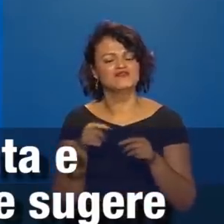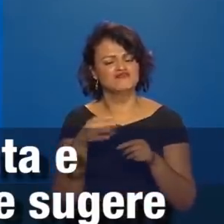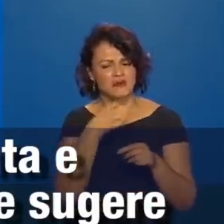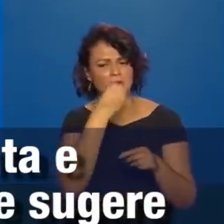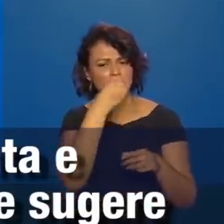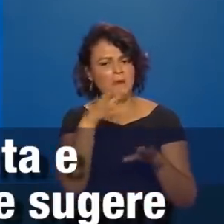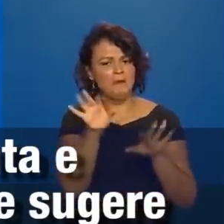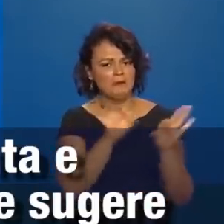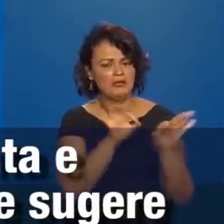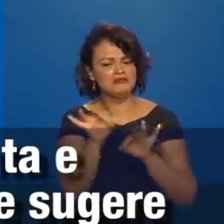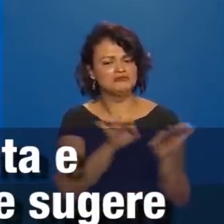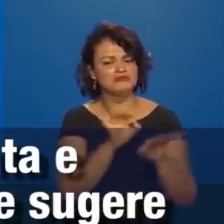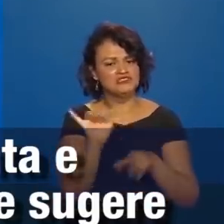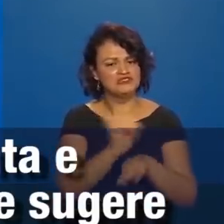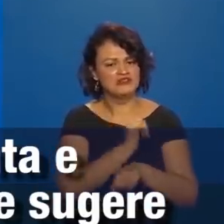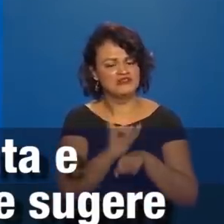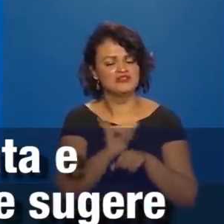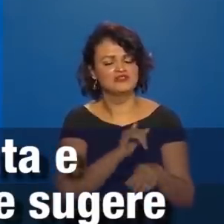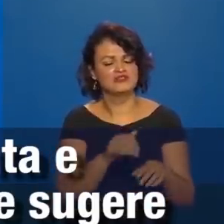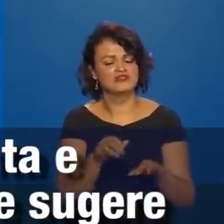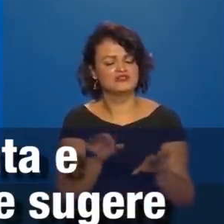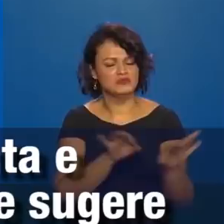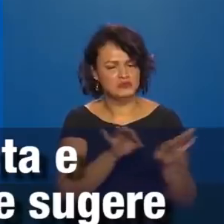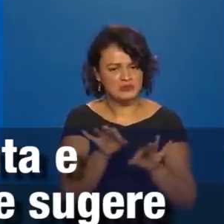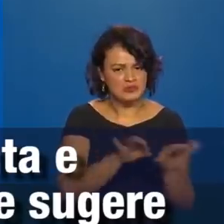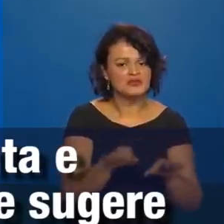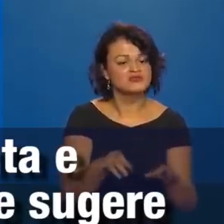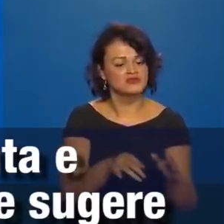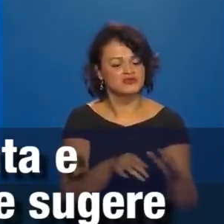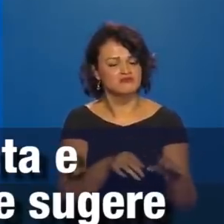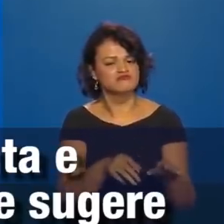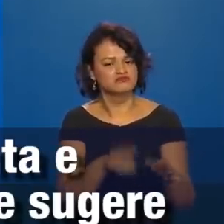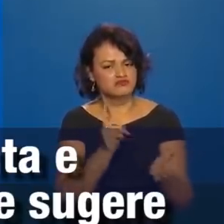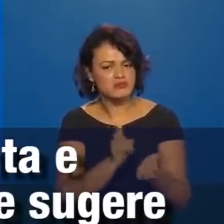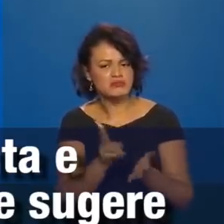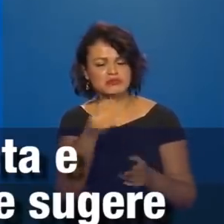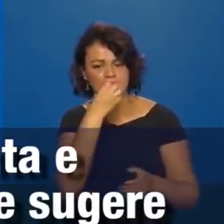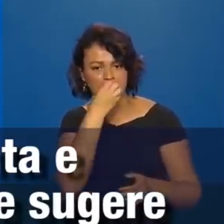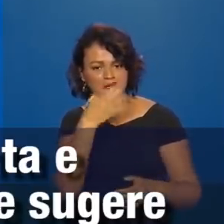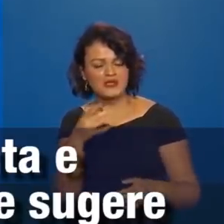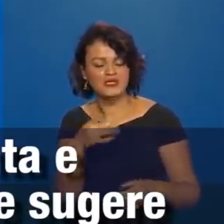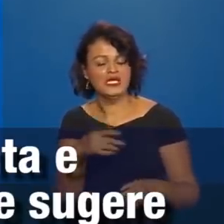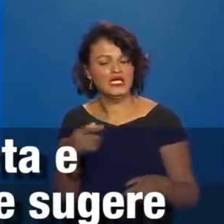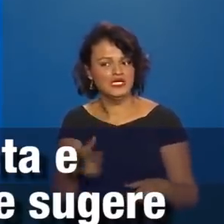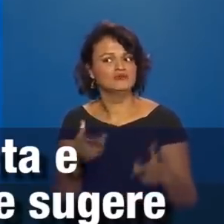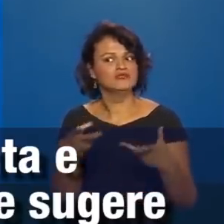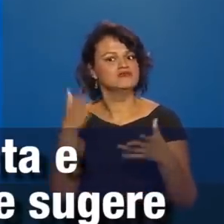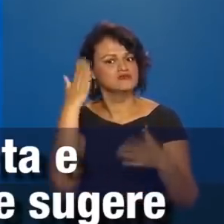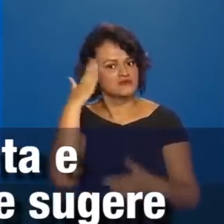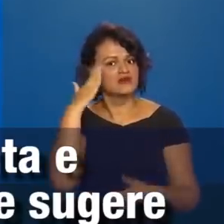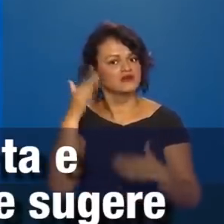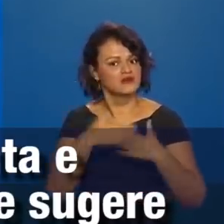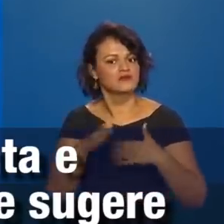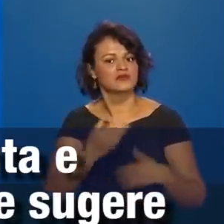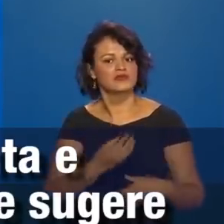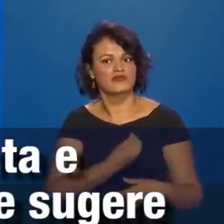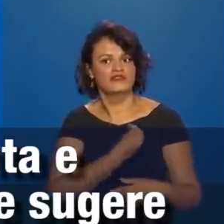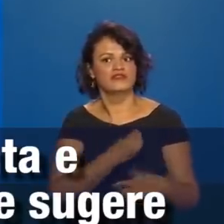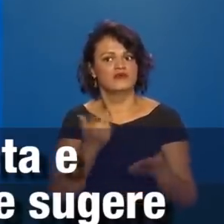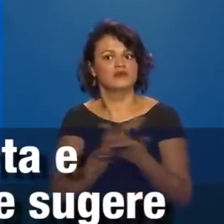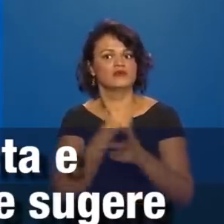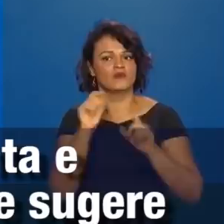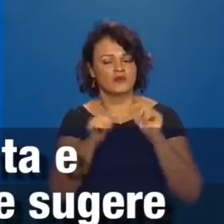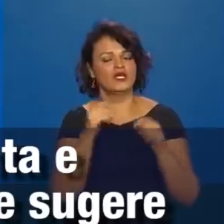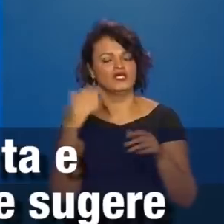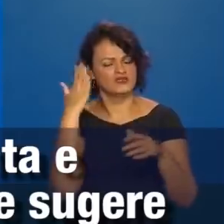de preparação, está seguindo este plano, está atenta a esta realidade local, e eu tenho certeza